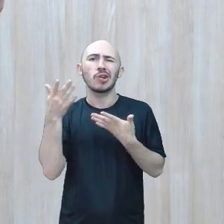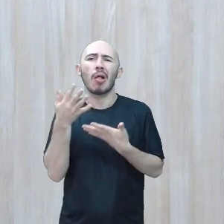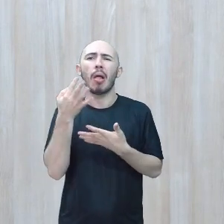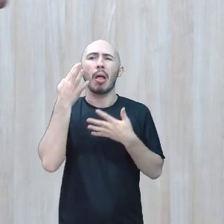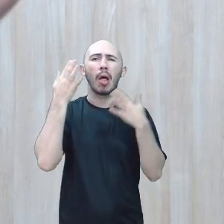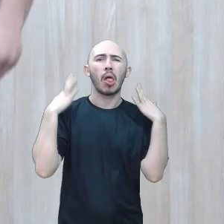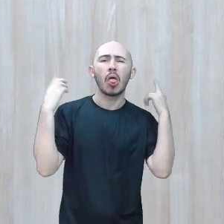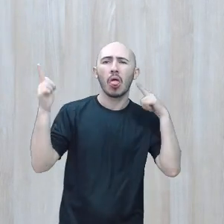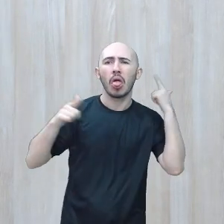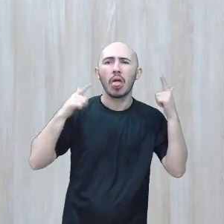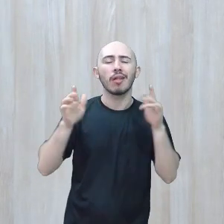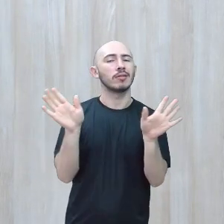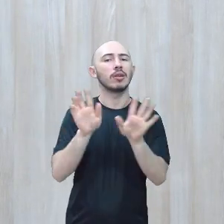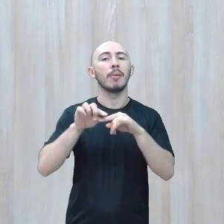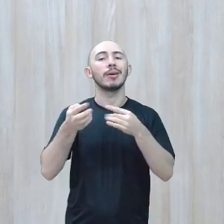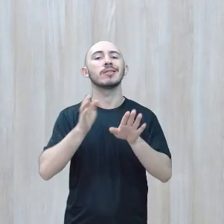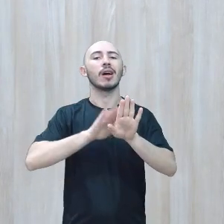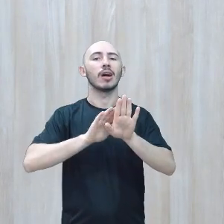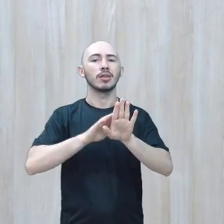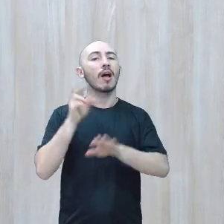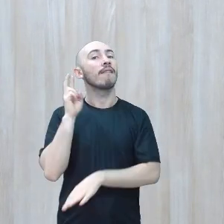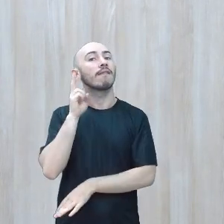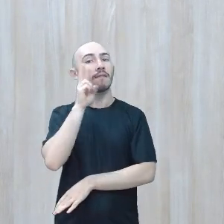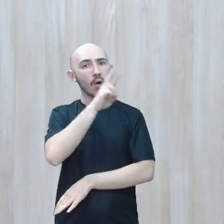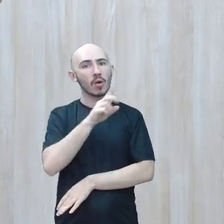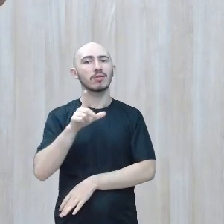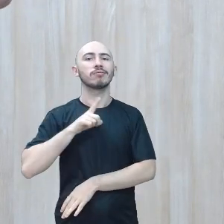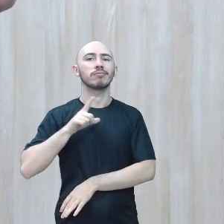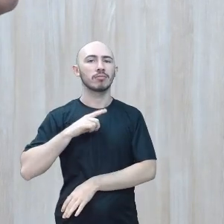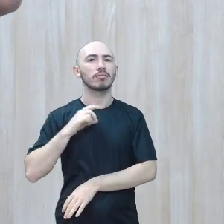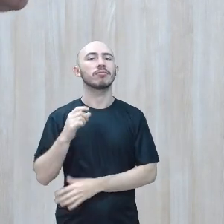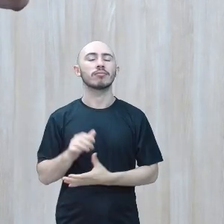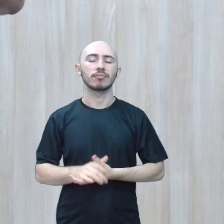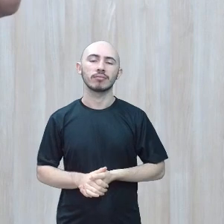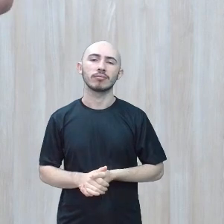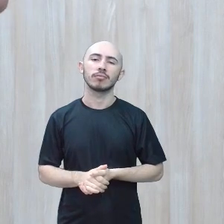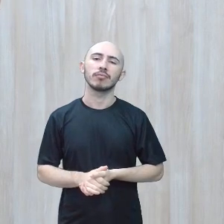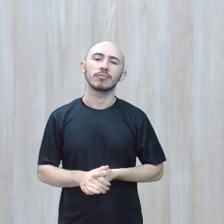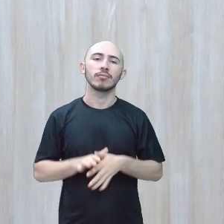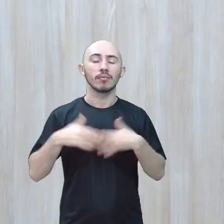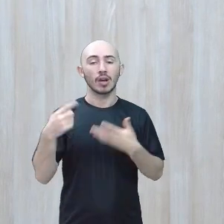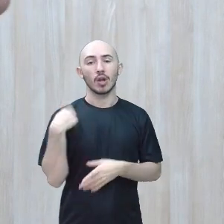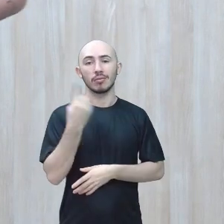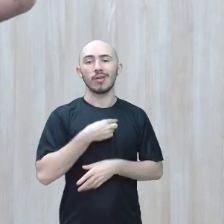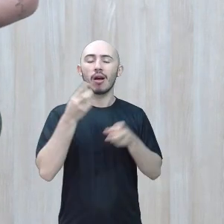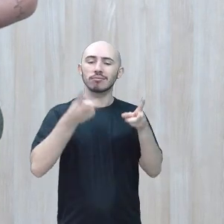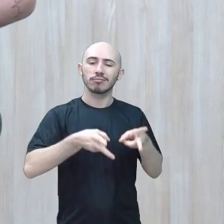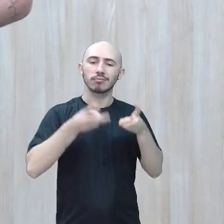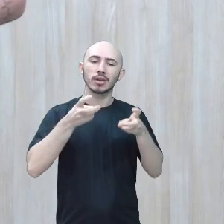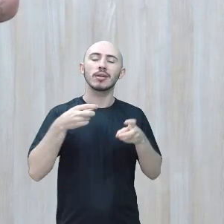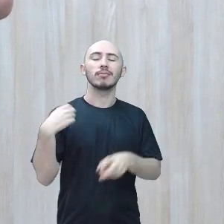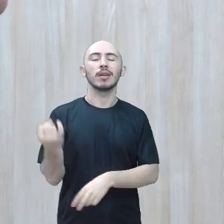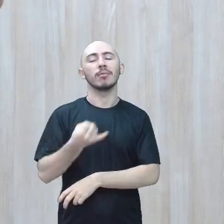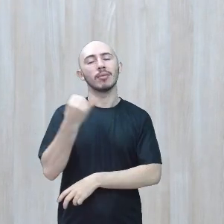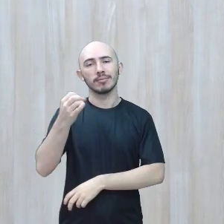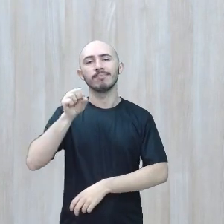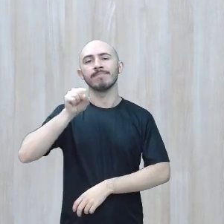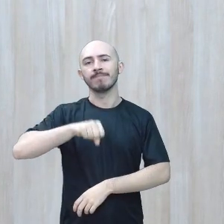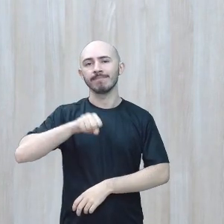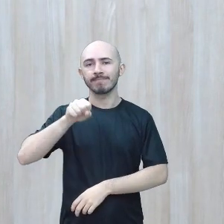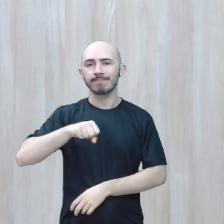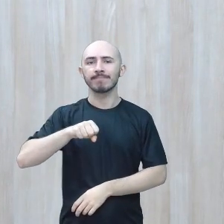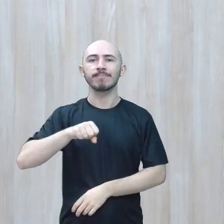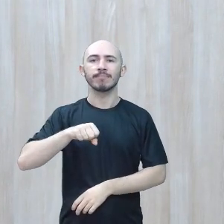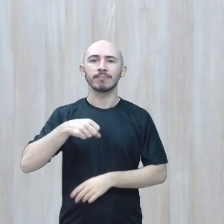né? Por trás tem uma questão muito forte que a gente vê e percebe a importância